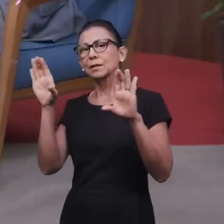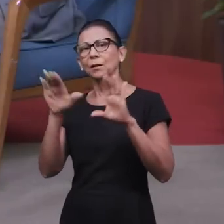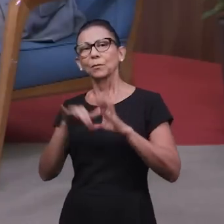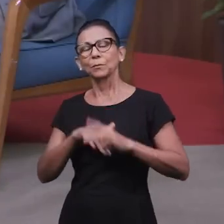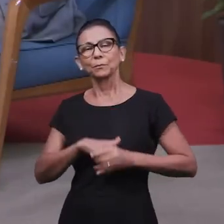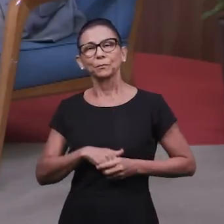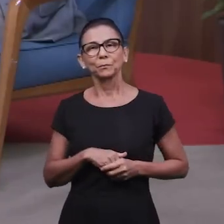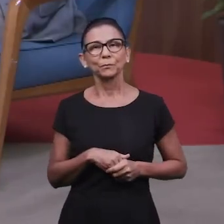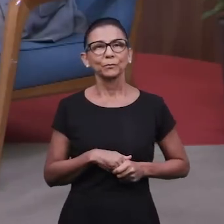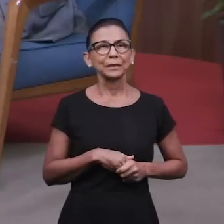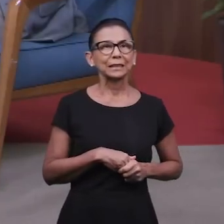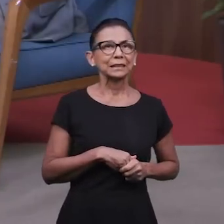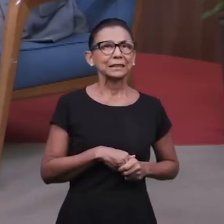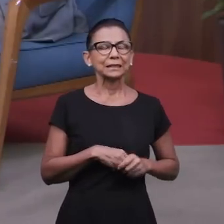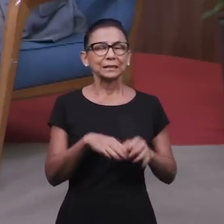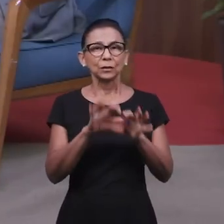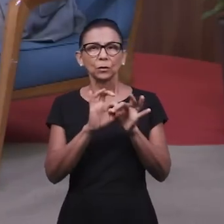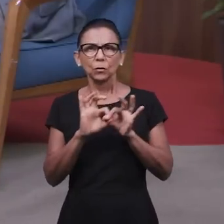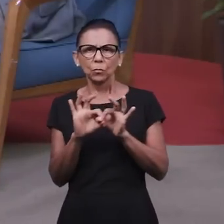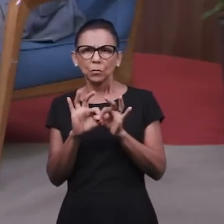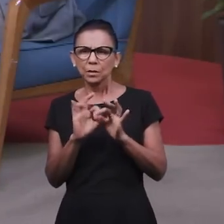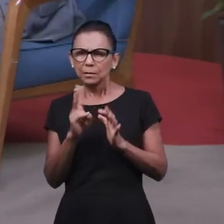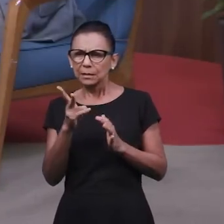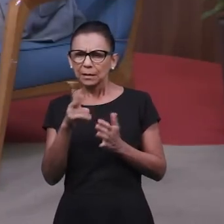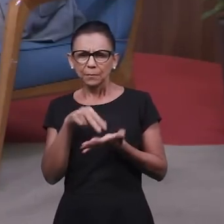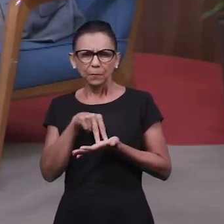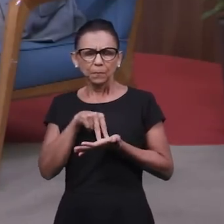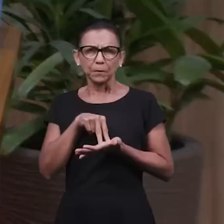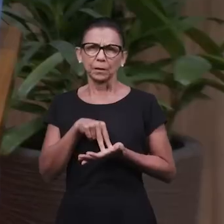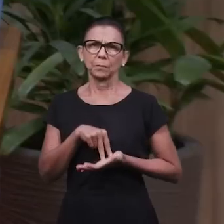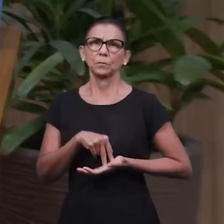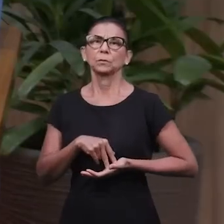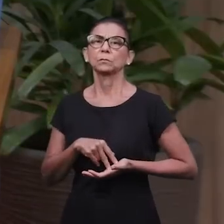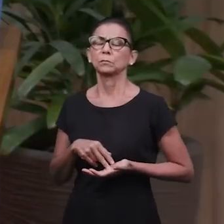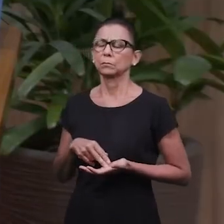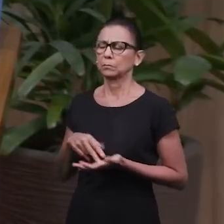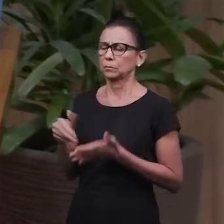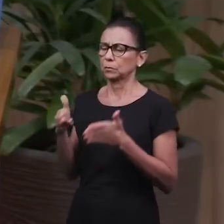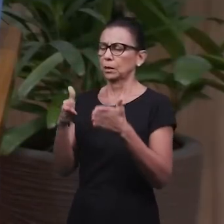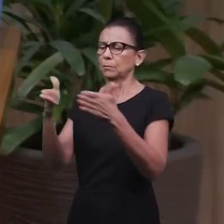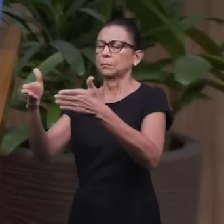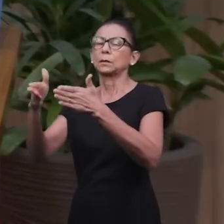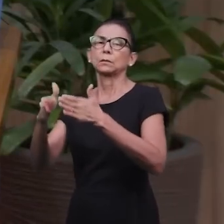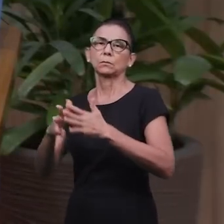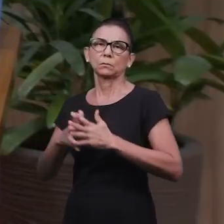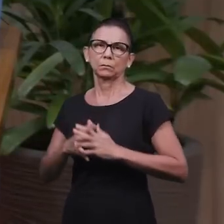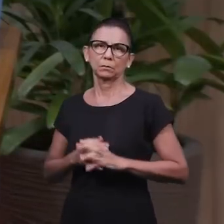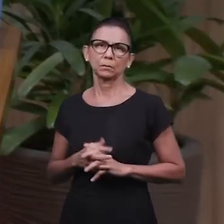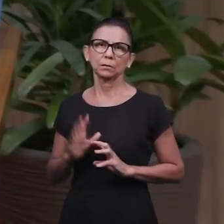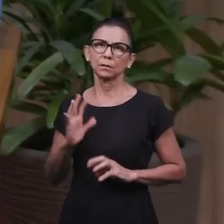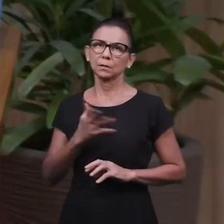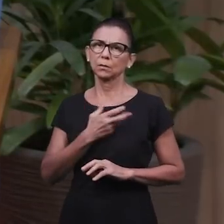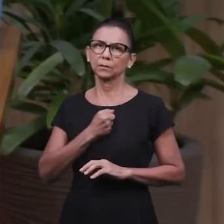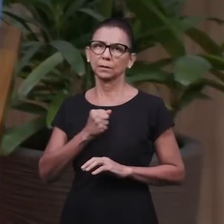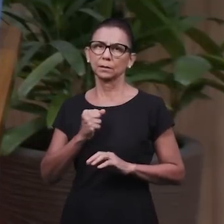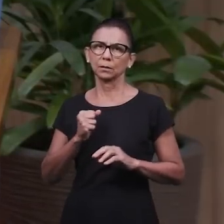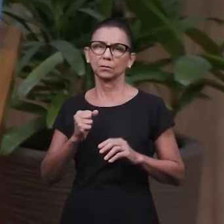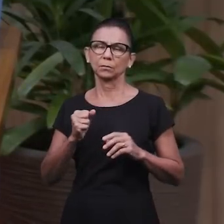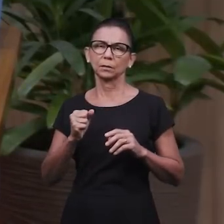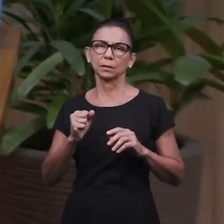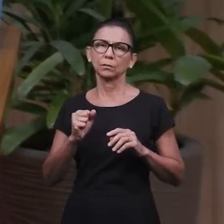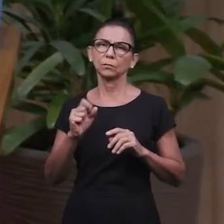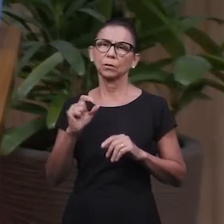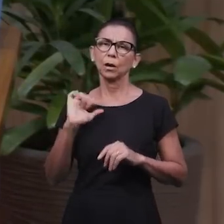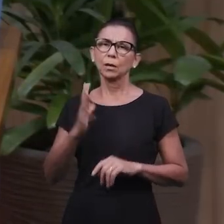né? Exatamente, para que a própria comunhão seja preservada, ou seja, para que nós continuemos no caminho. É como salvação, ato e